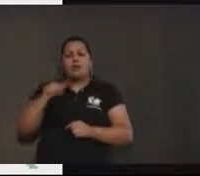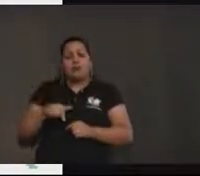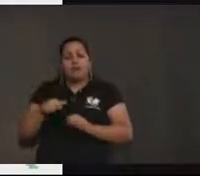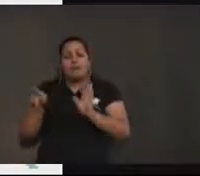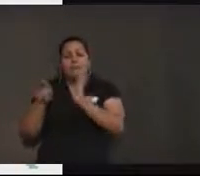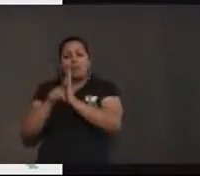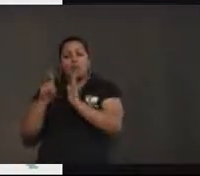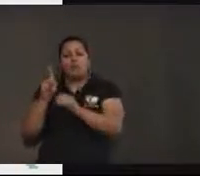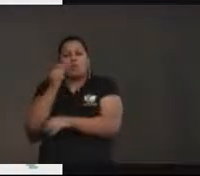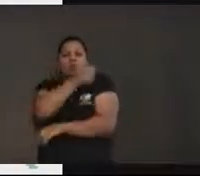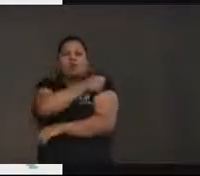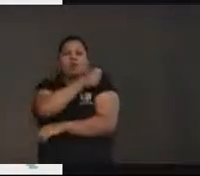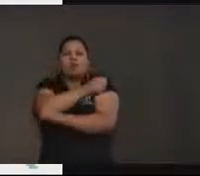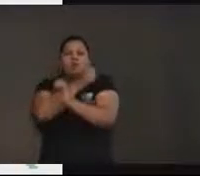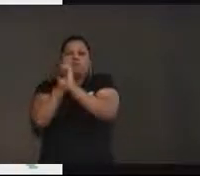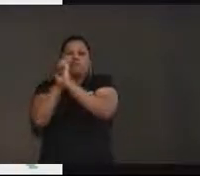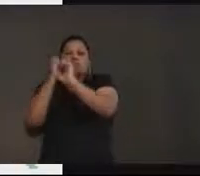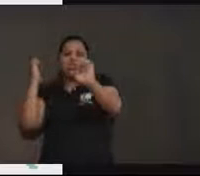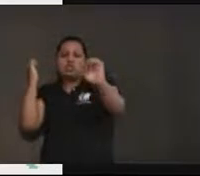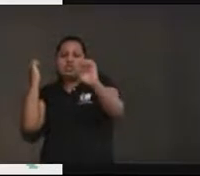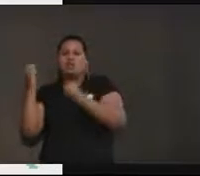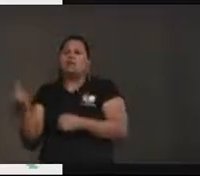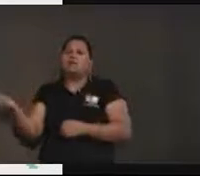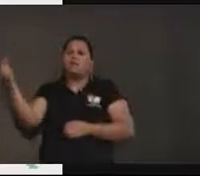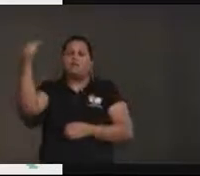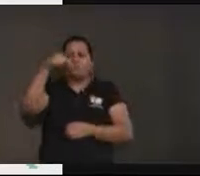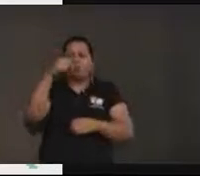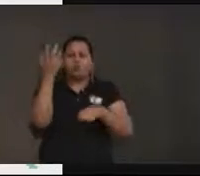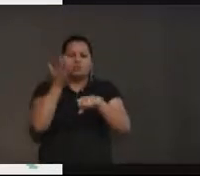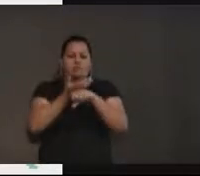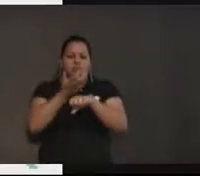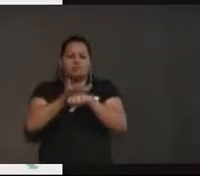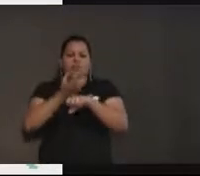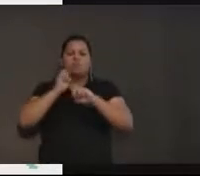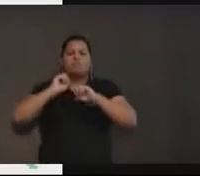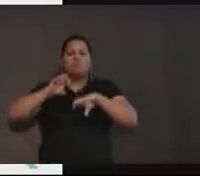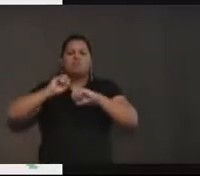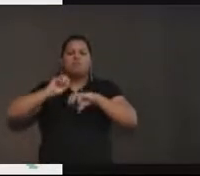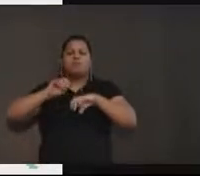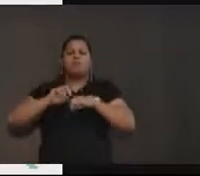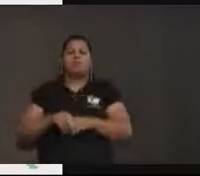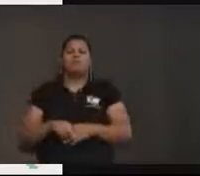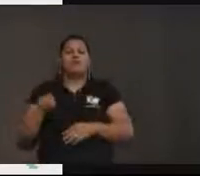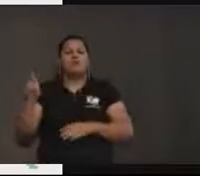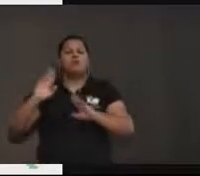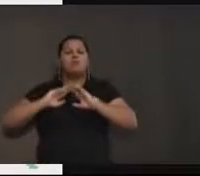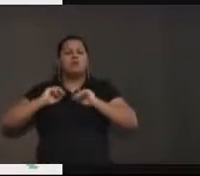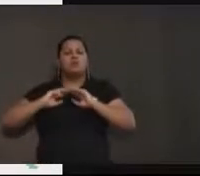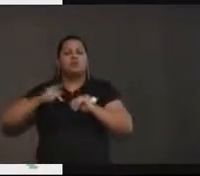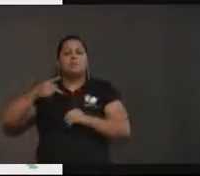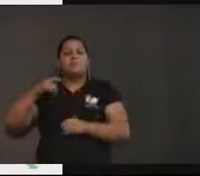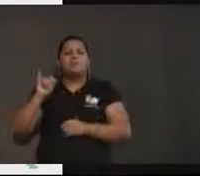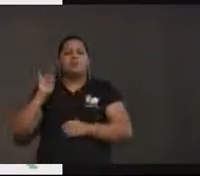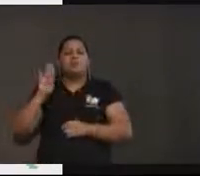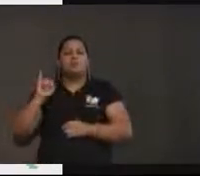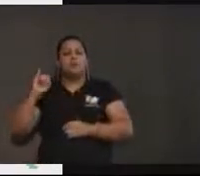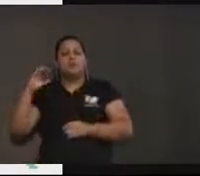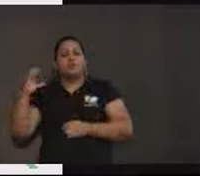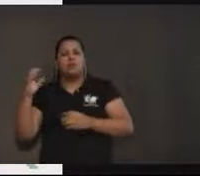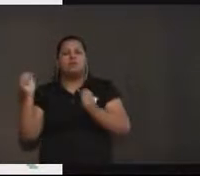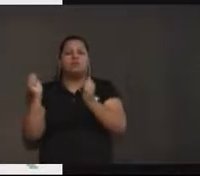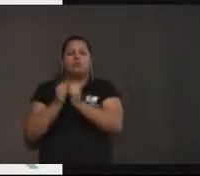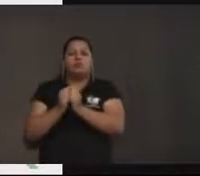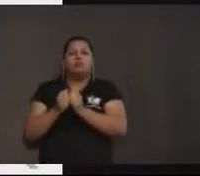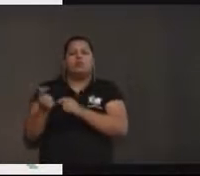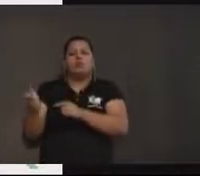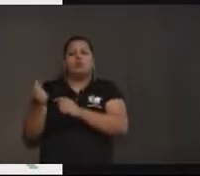de engenharia veio fazer uma disciplina minha E aí depois veio me pedir para fazer um PIB que começamos a fazer pibic e ele me ajudou